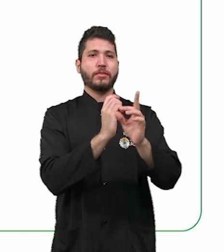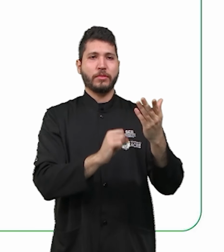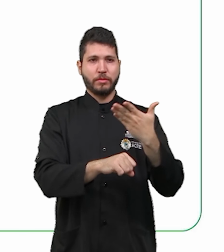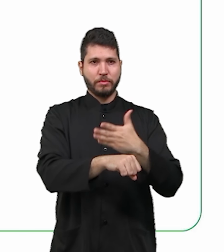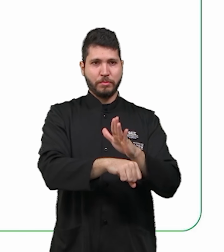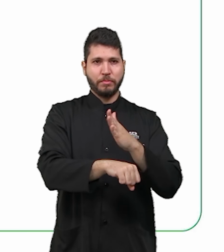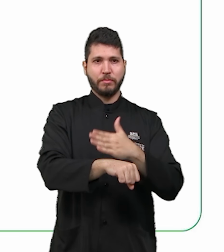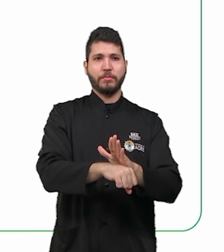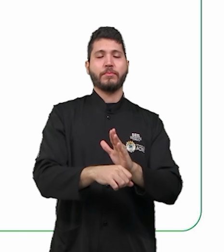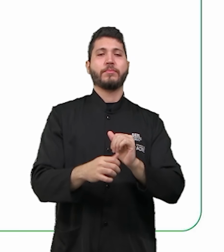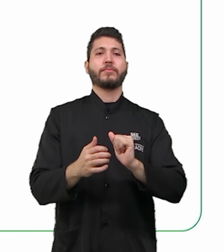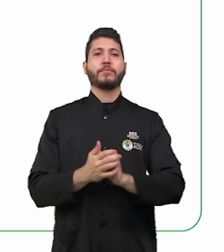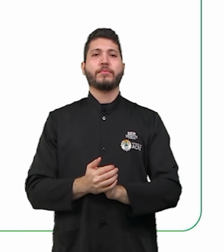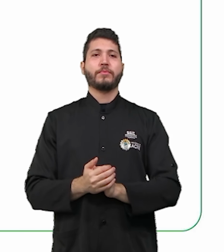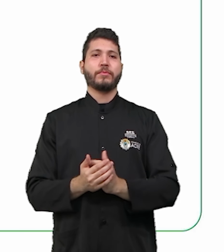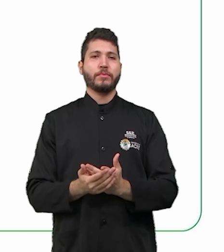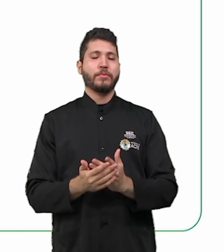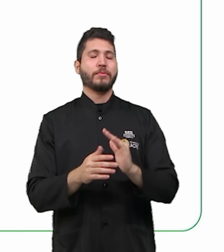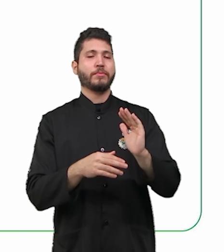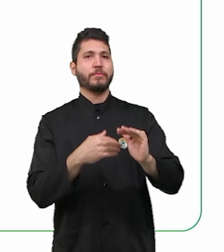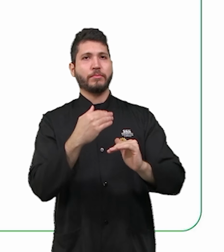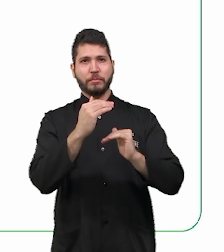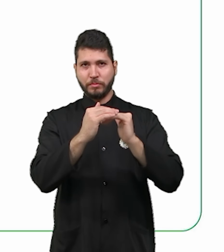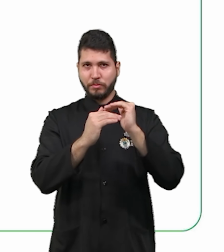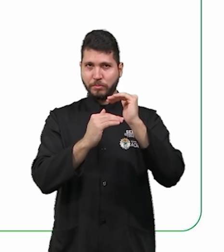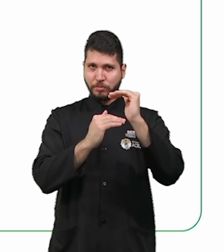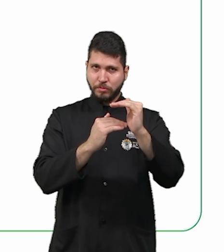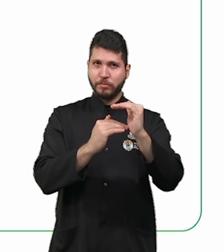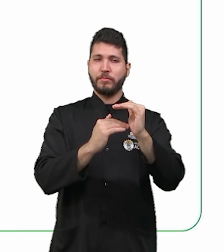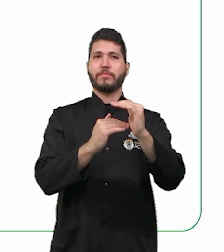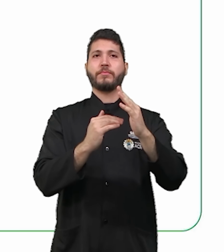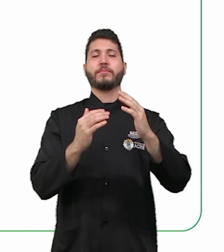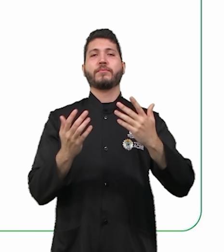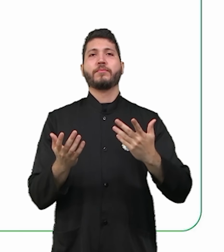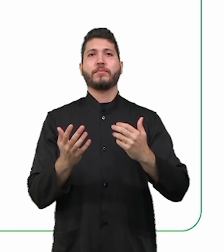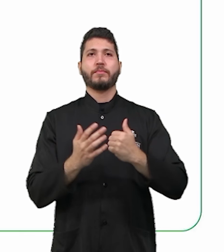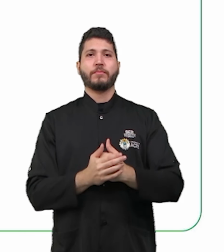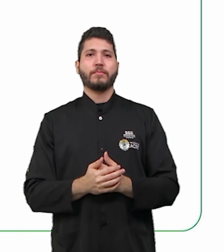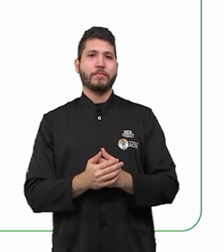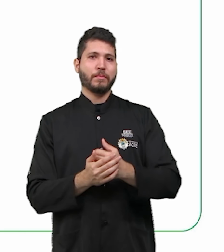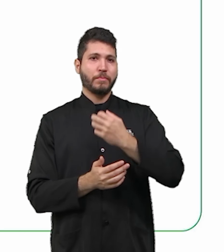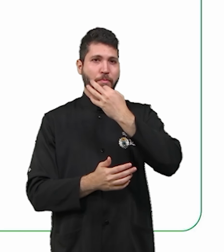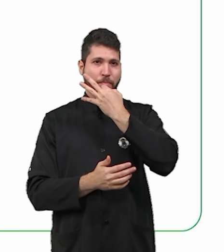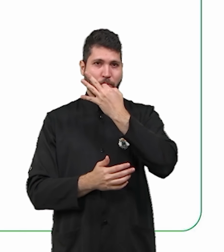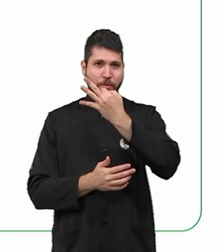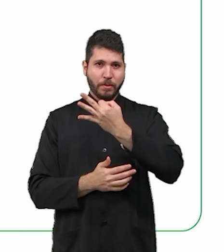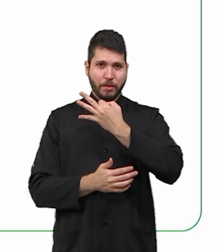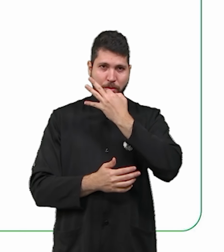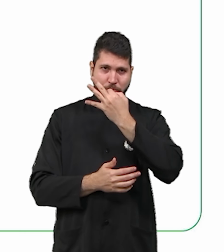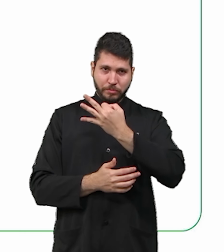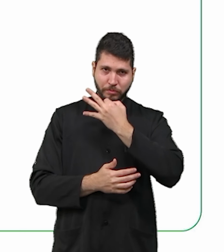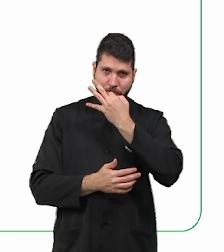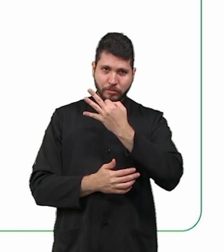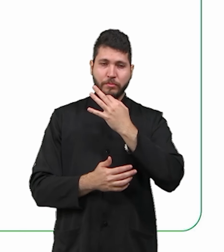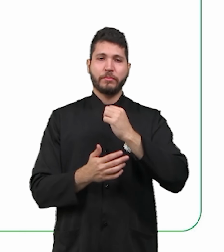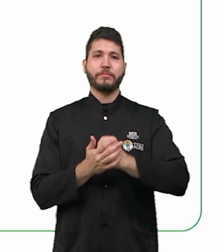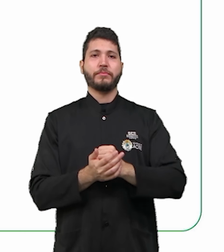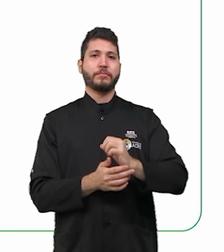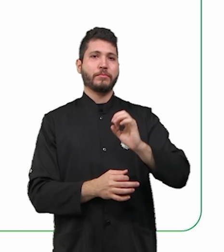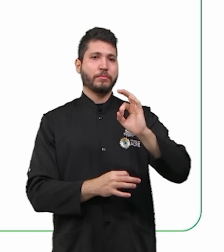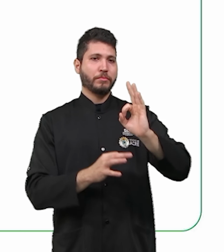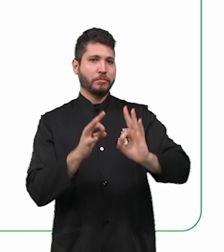vamos tentar desenvolver aí uma postura respeitosa para a gente se posicionar contra essas atitudes, né, de